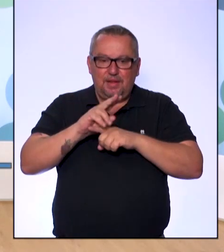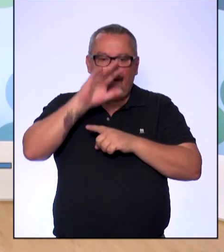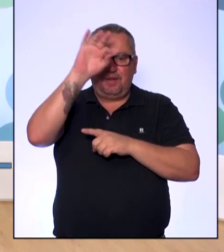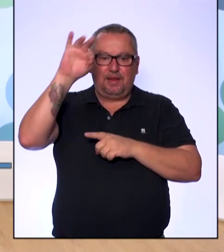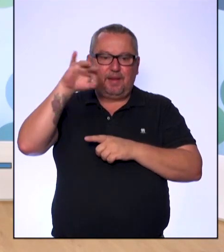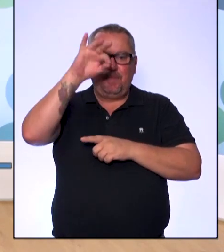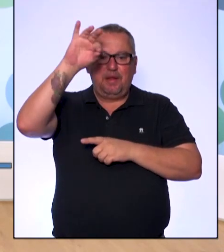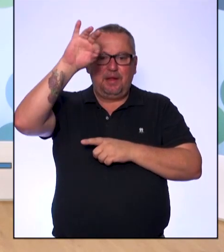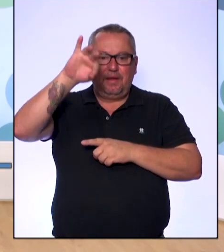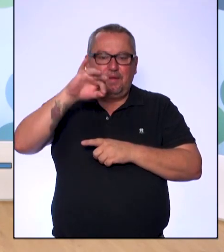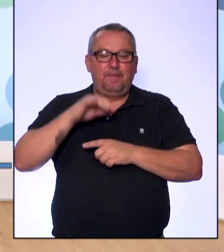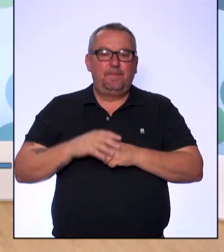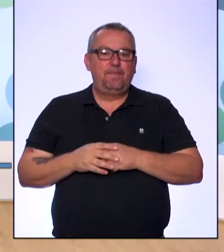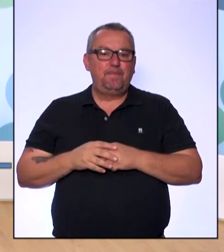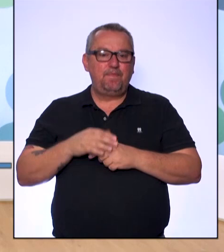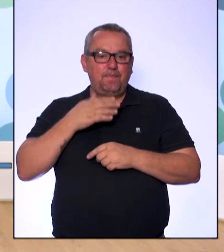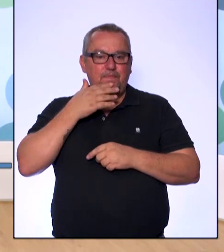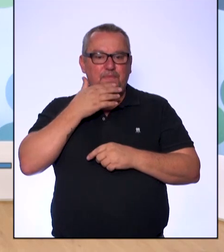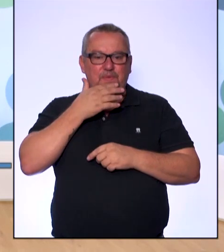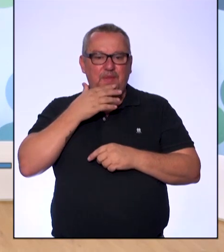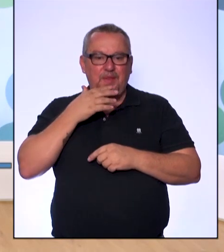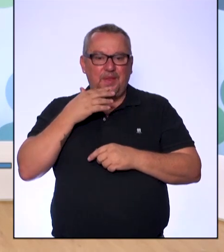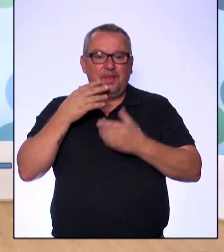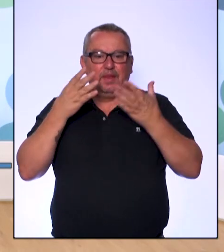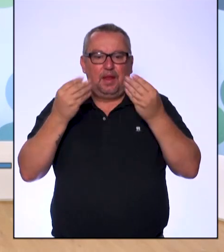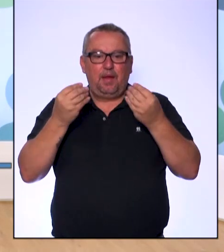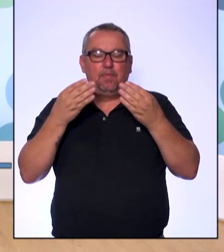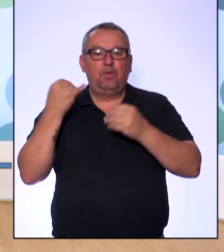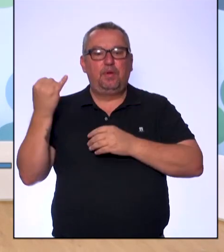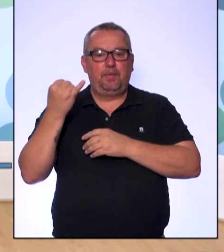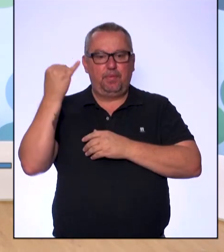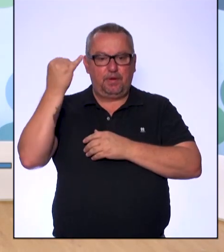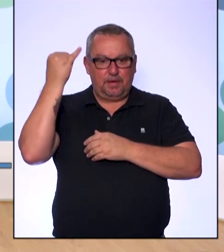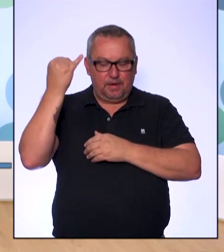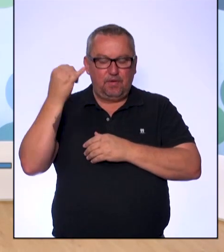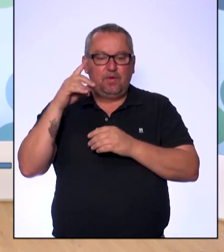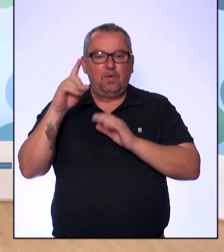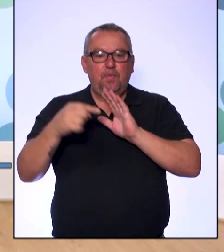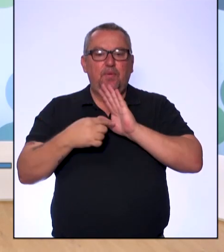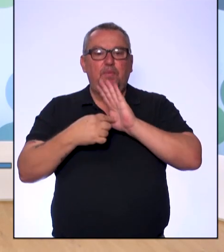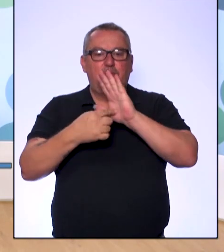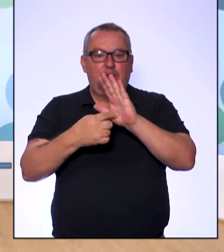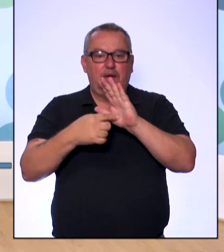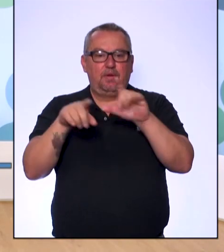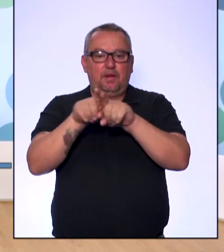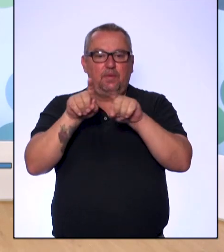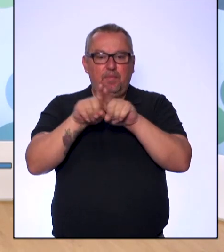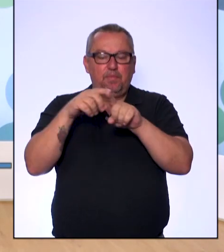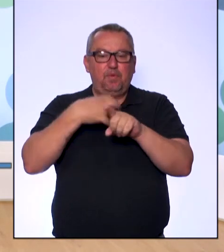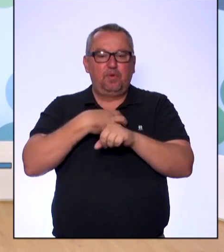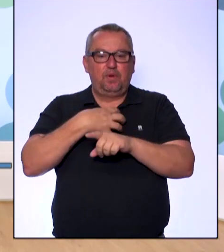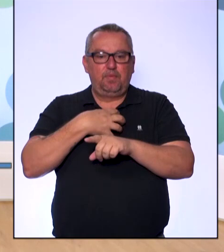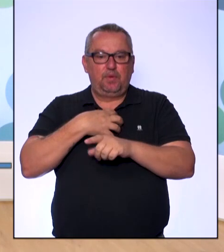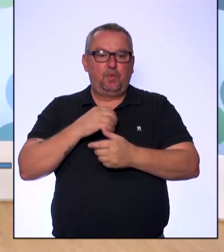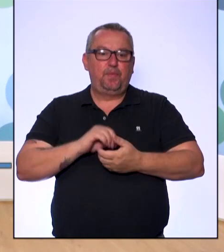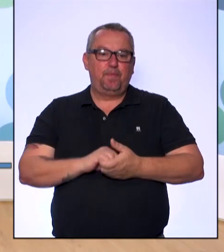abelhas. Né? Isso. Então, isso é muito importante, como eles colocaram, o posicionamento.